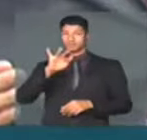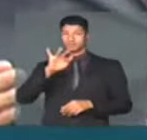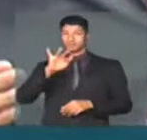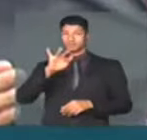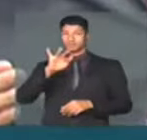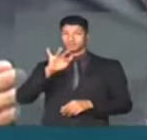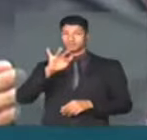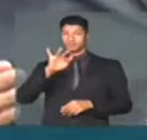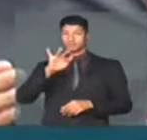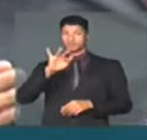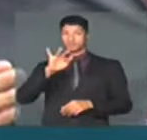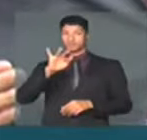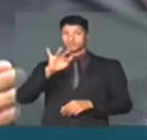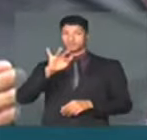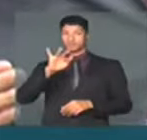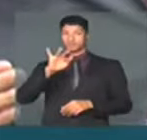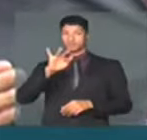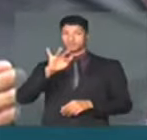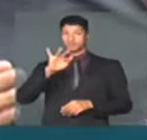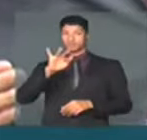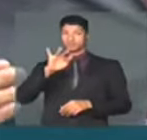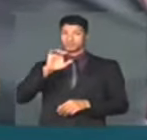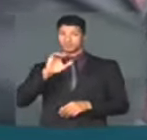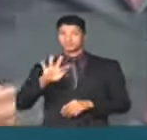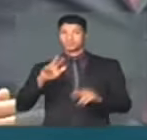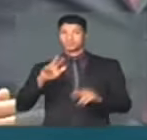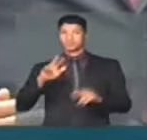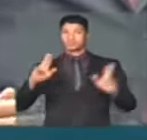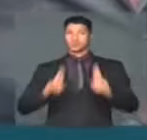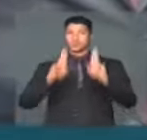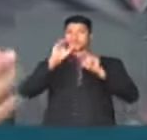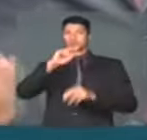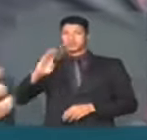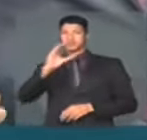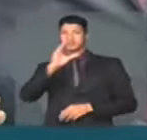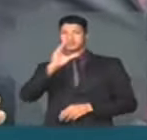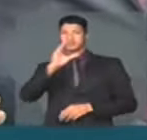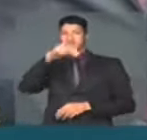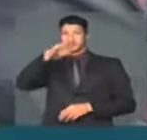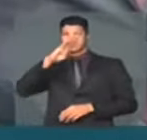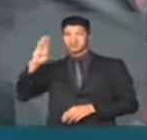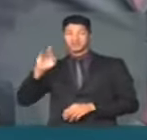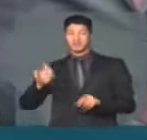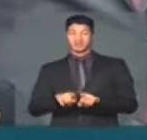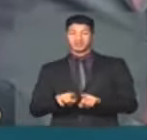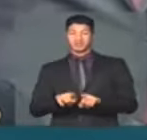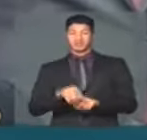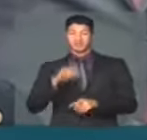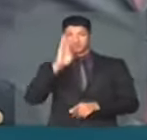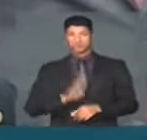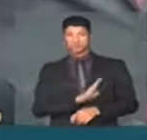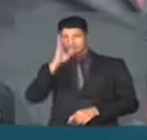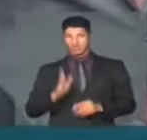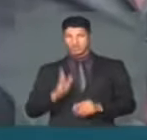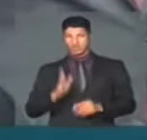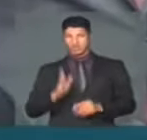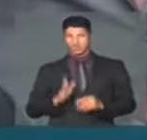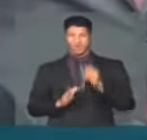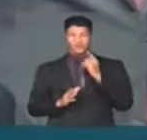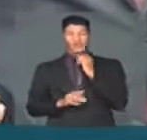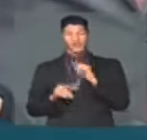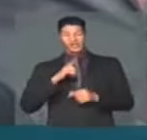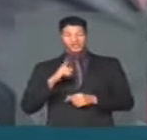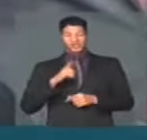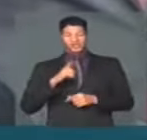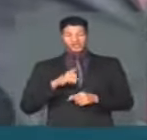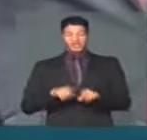instituições da respeitabilidade, da Unicef, da ONU, da OAB, da CNBB, Confederação Nacional dos Bispos do Brasil,